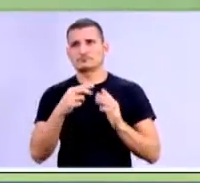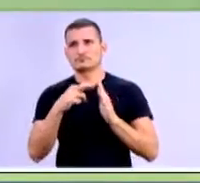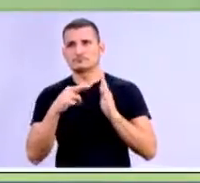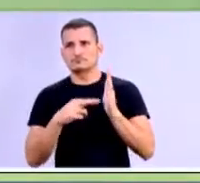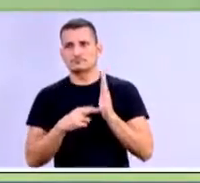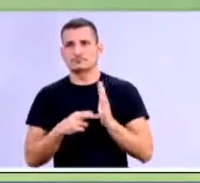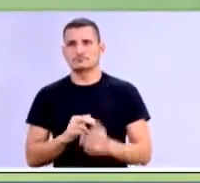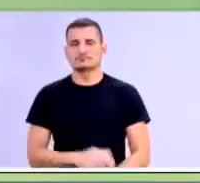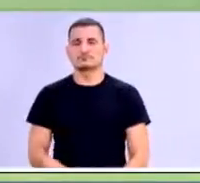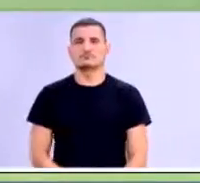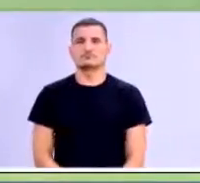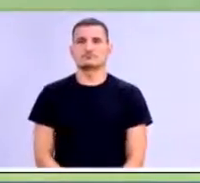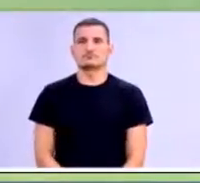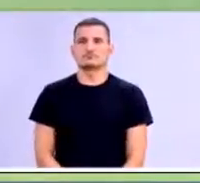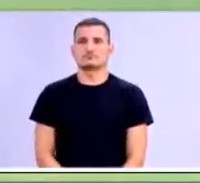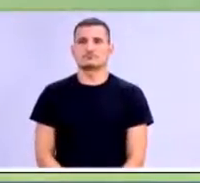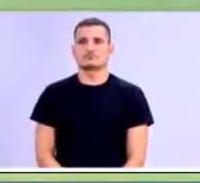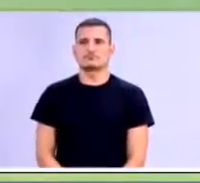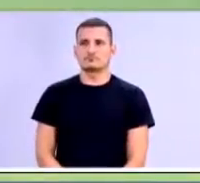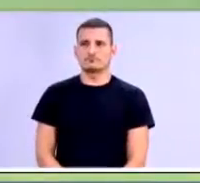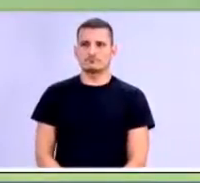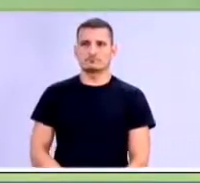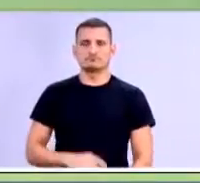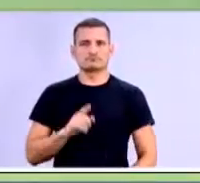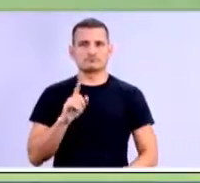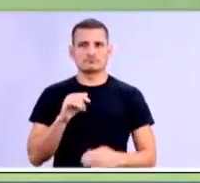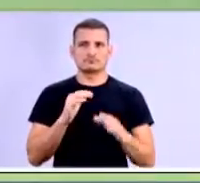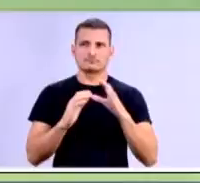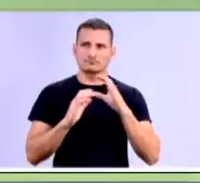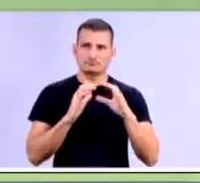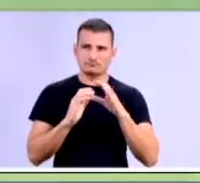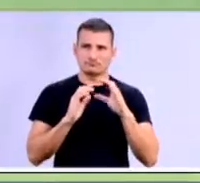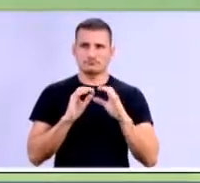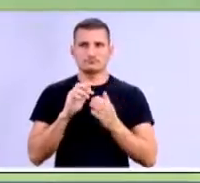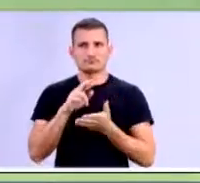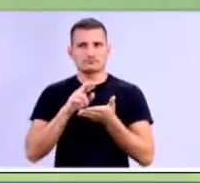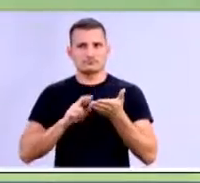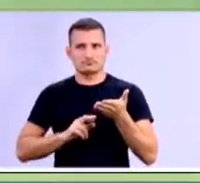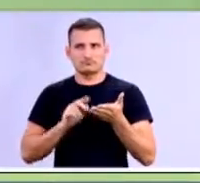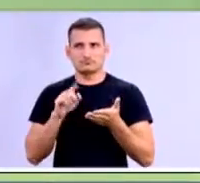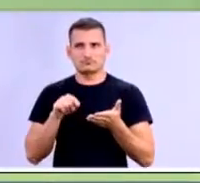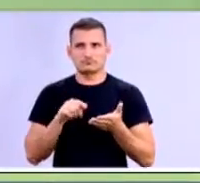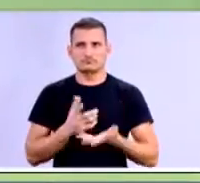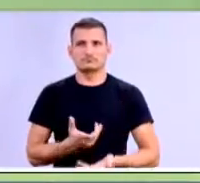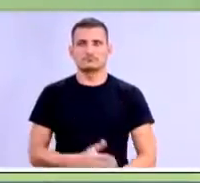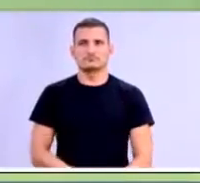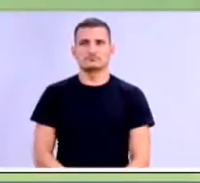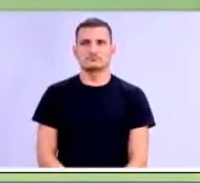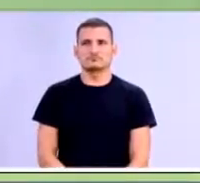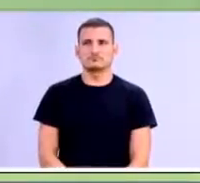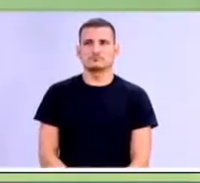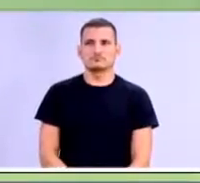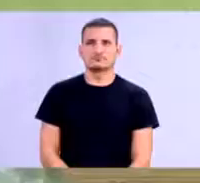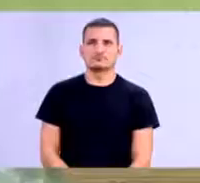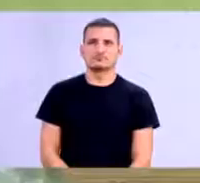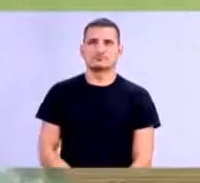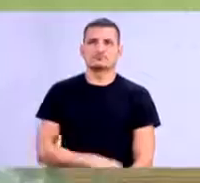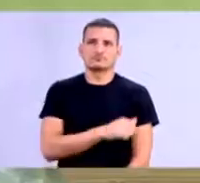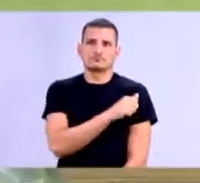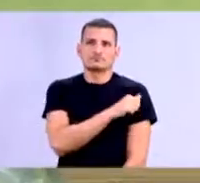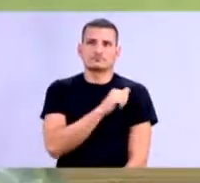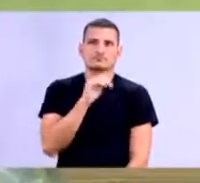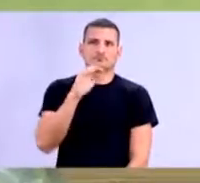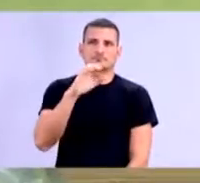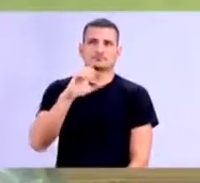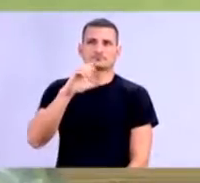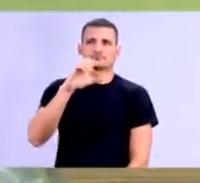políticas ou instruções. Será que é para comunicar algo, um requerimento? Bom, a aluna Cecília, lá de Nova Mamoré,